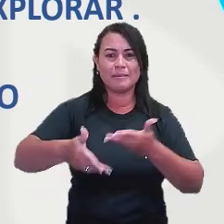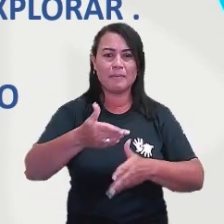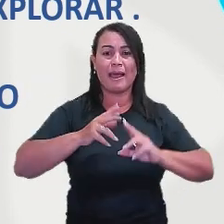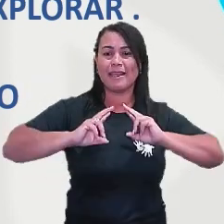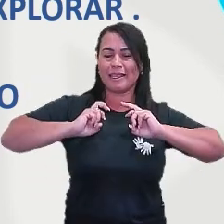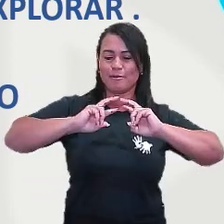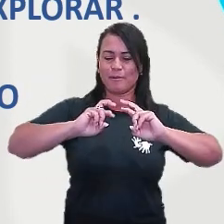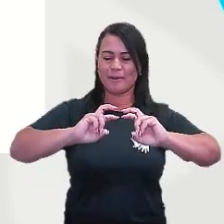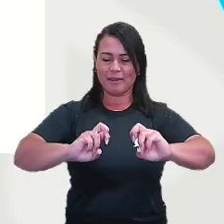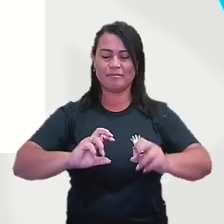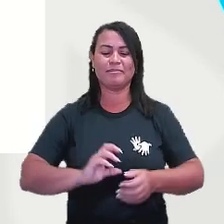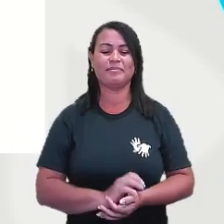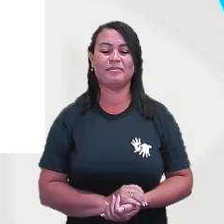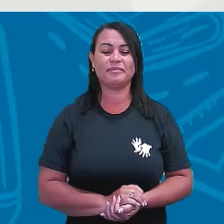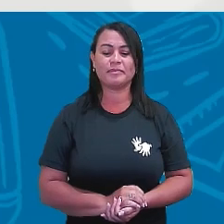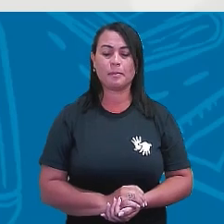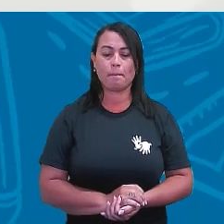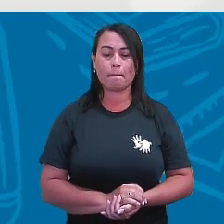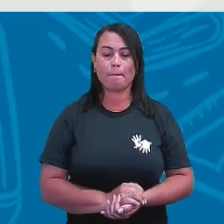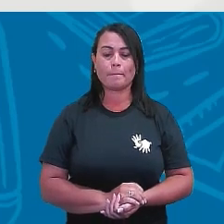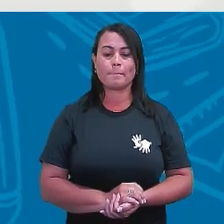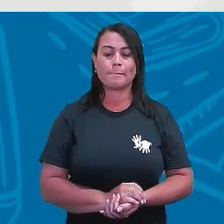explorar.